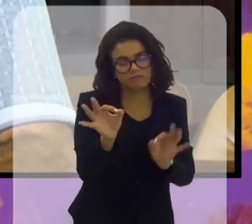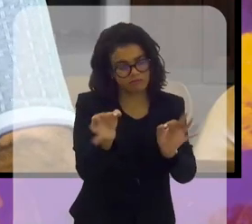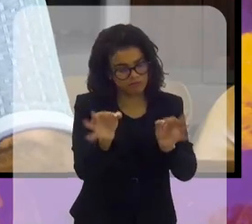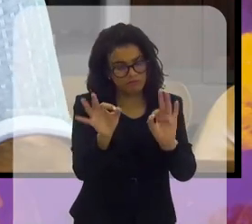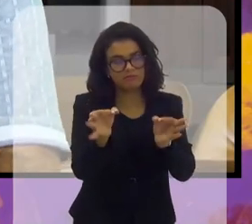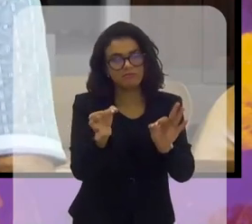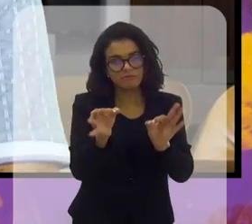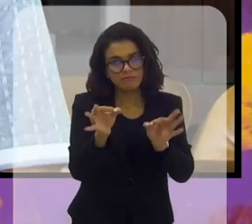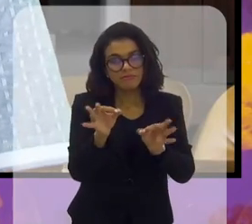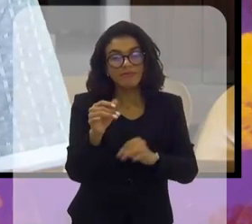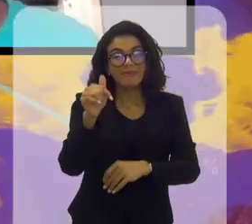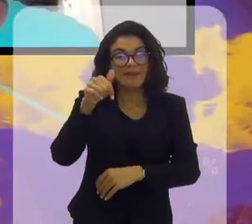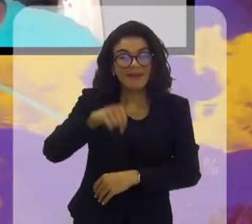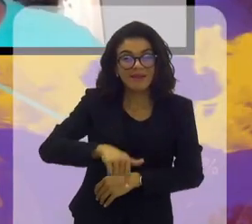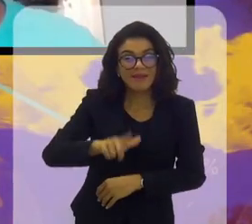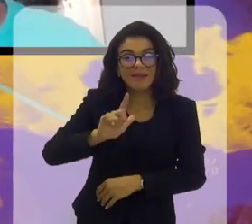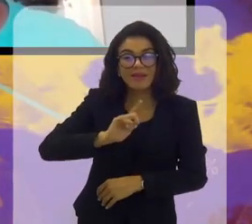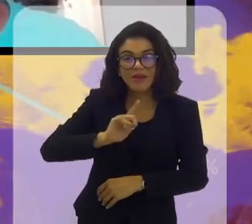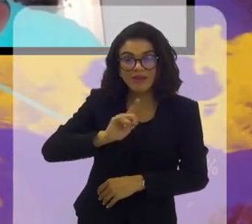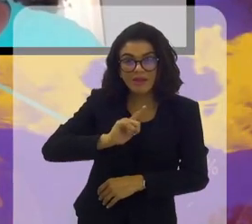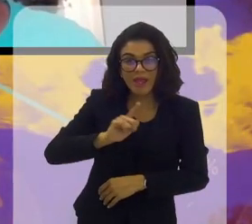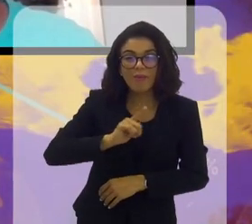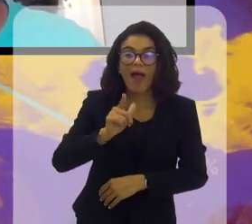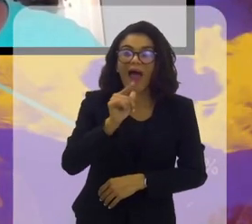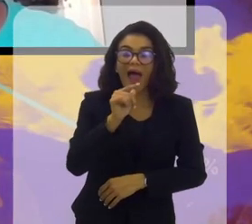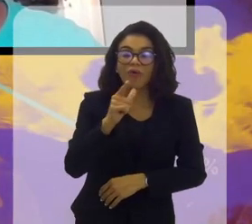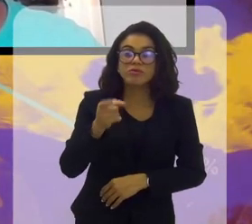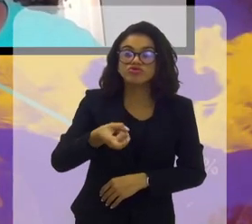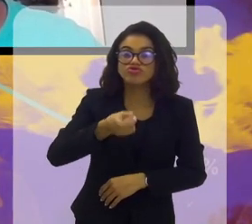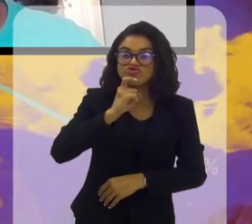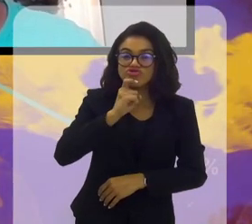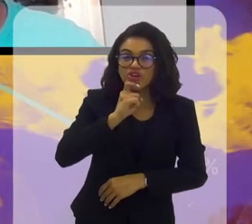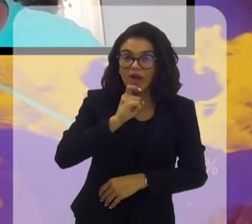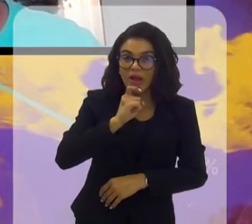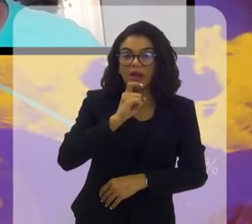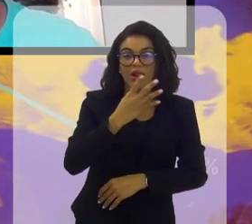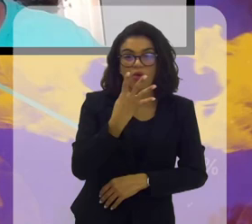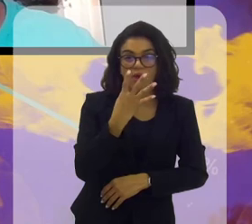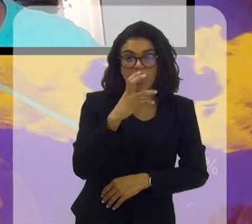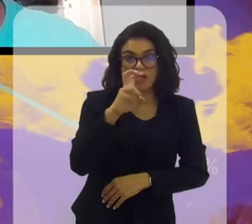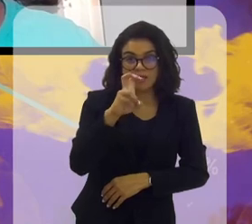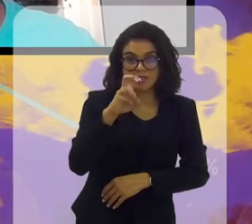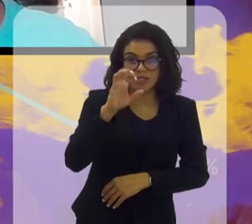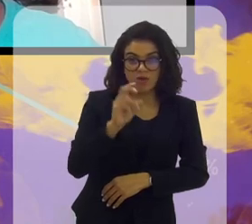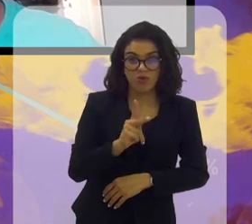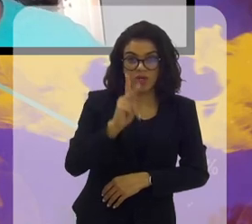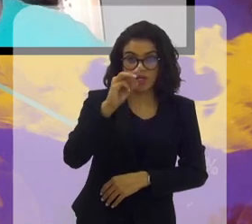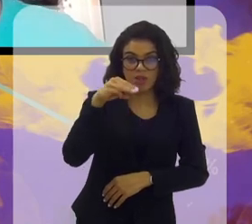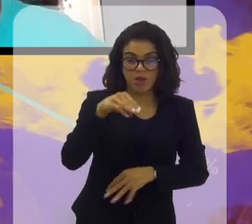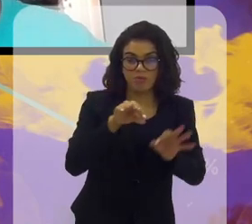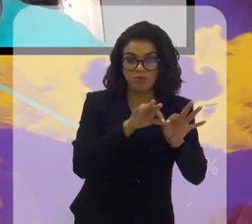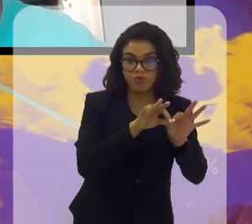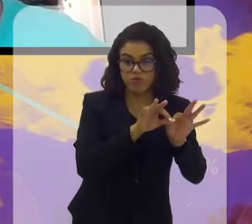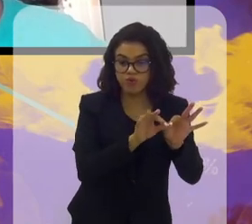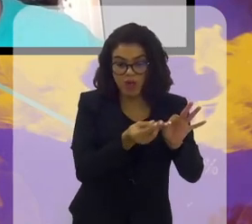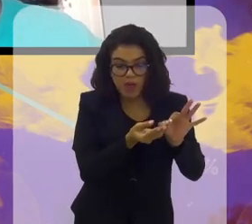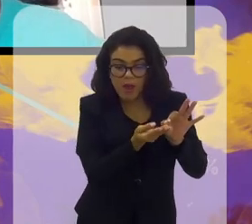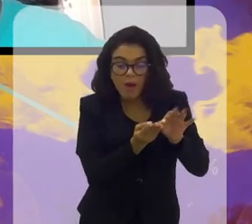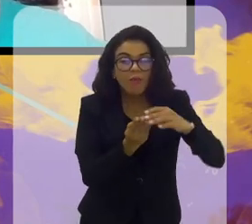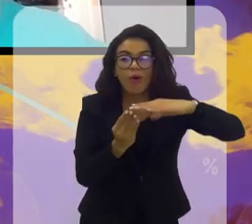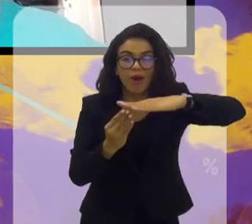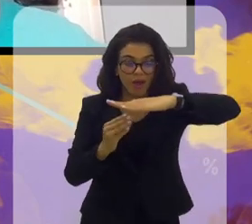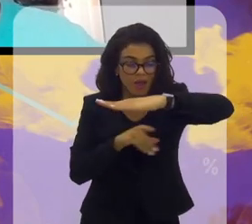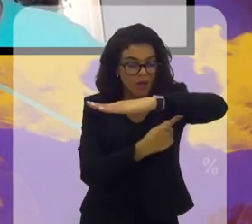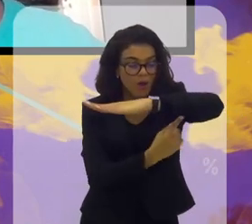contrário lá no Exatamente. Itaquerão? Nós temos um chiller de água gelada e tem 45 quilômetros, um radiador